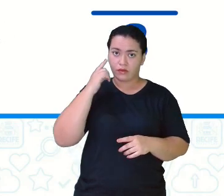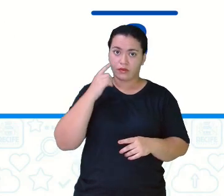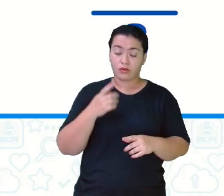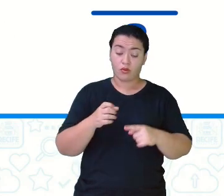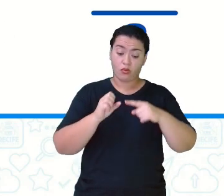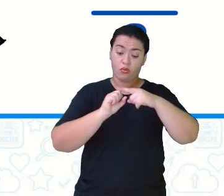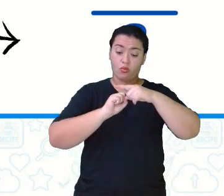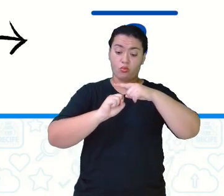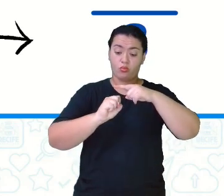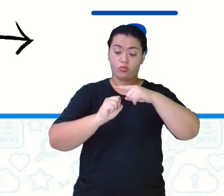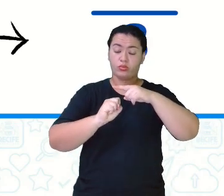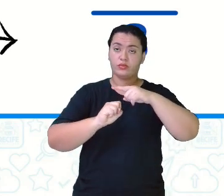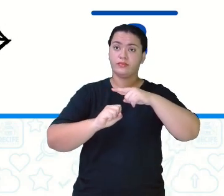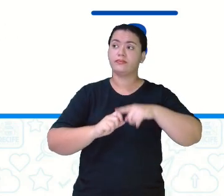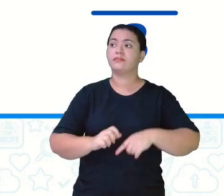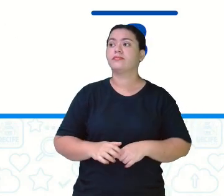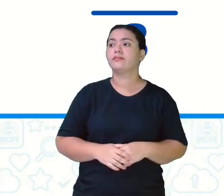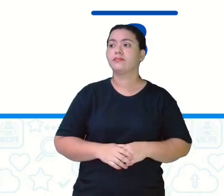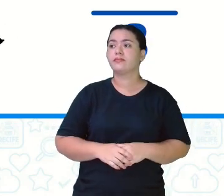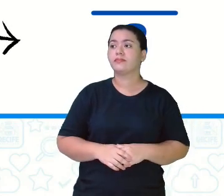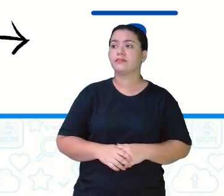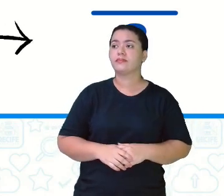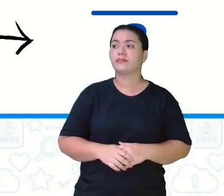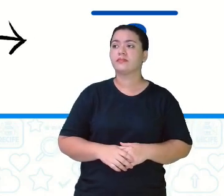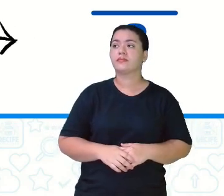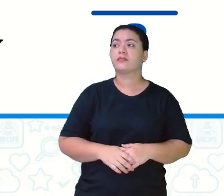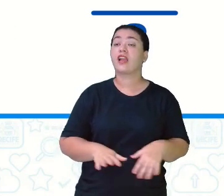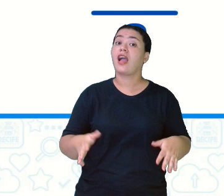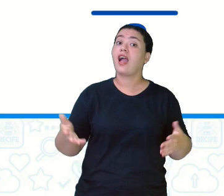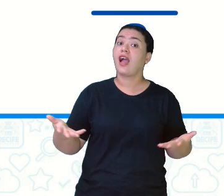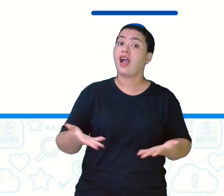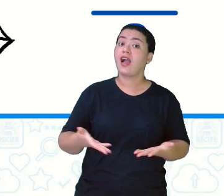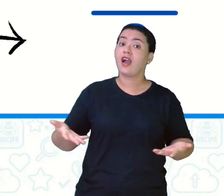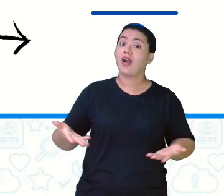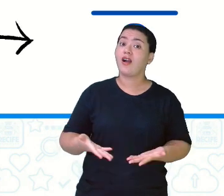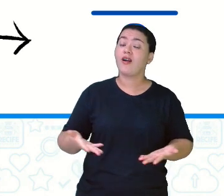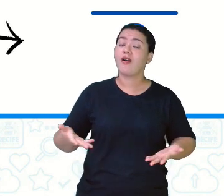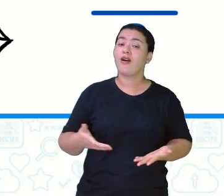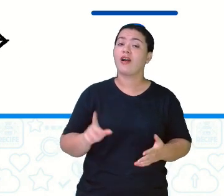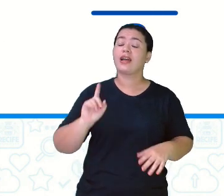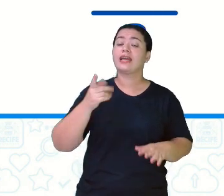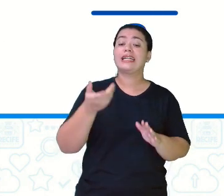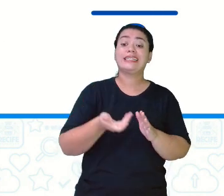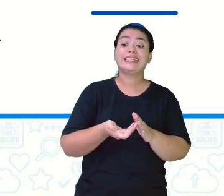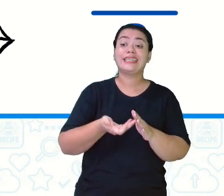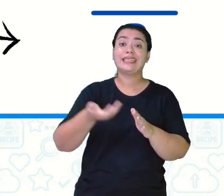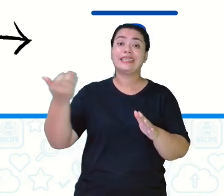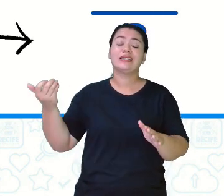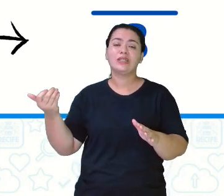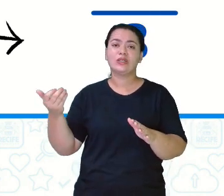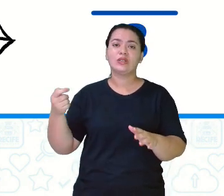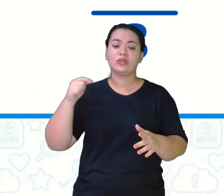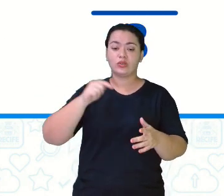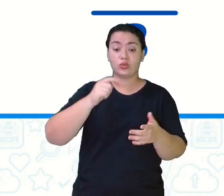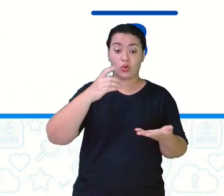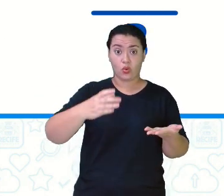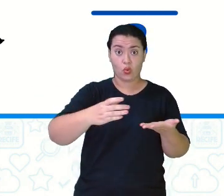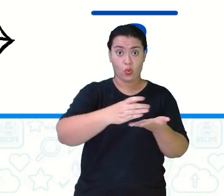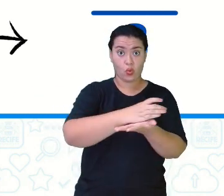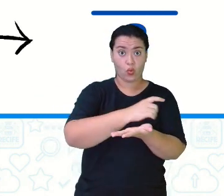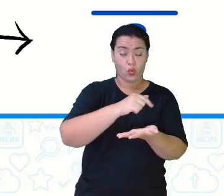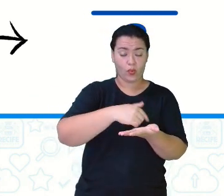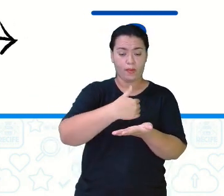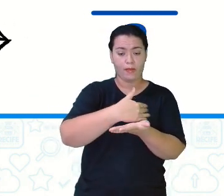ali 8. Agora sim. Aí, ó, agora a parte que foi retirada da pizza que